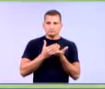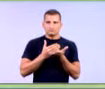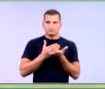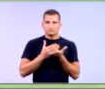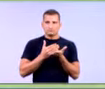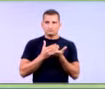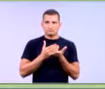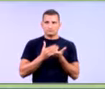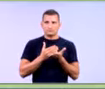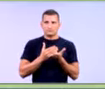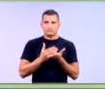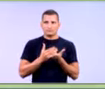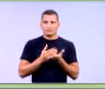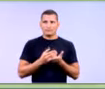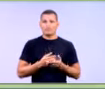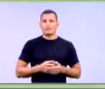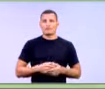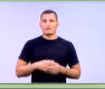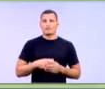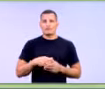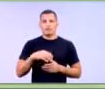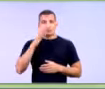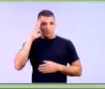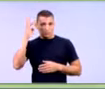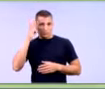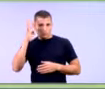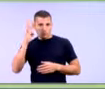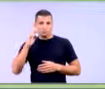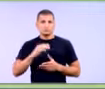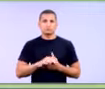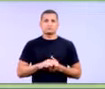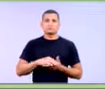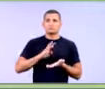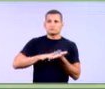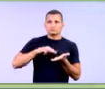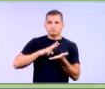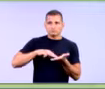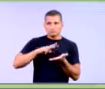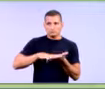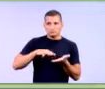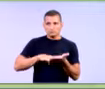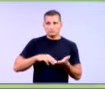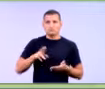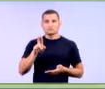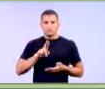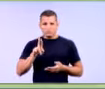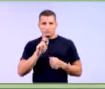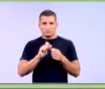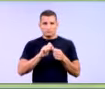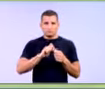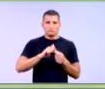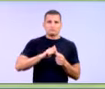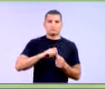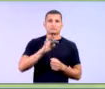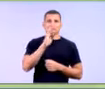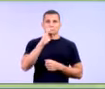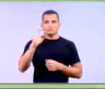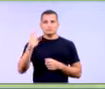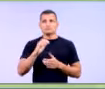a fundamentação teórica, a metodologia utilizada para fazer a monografia,